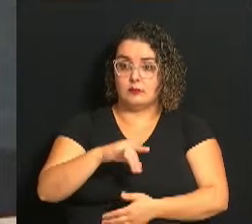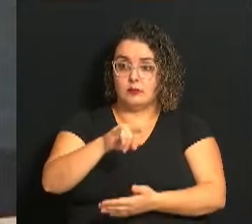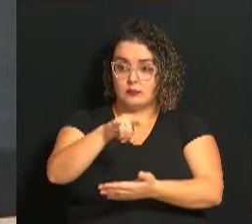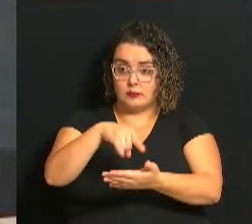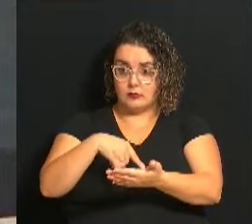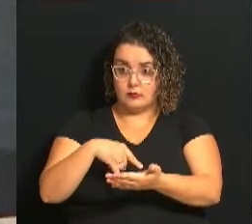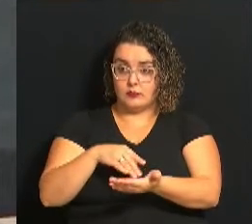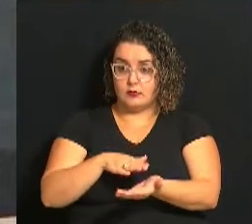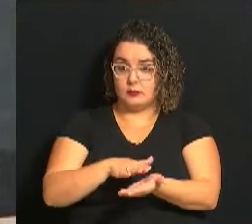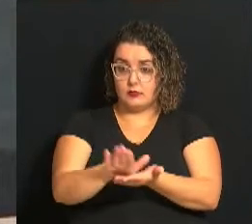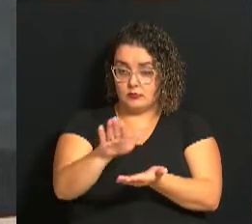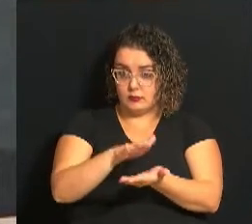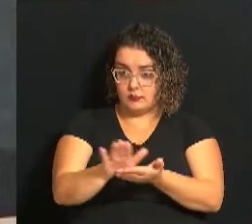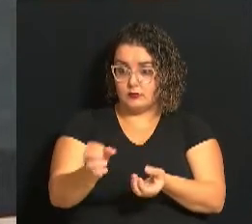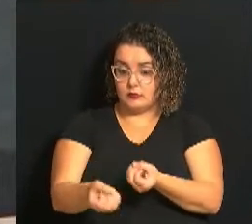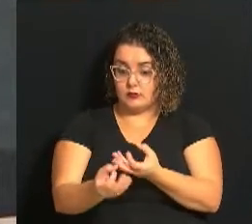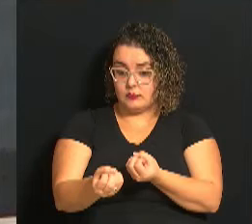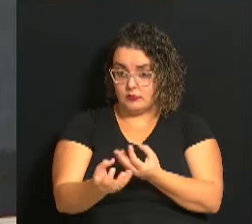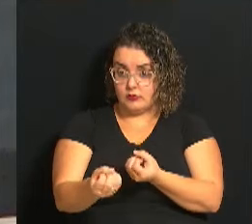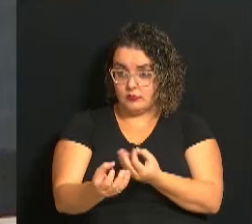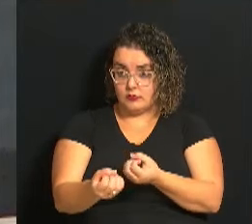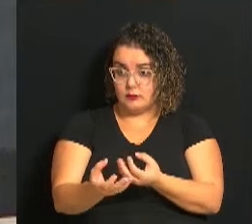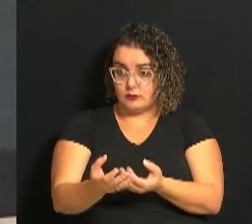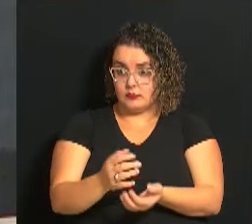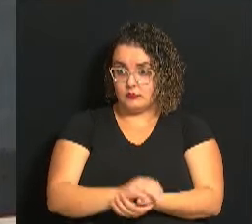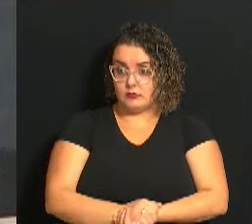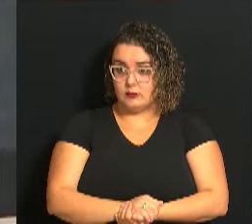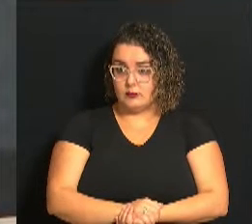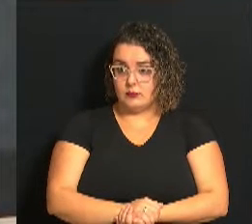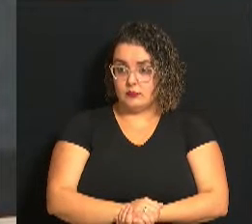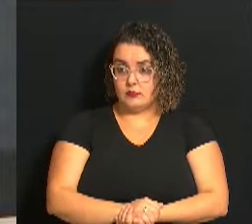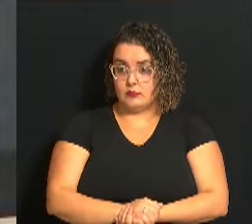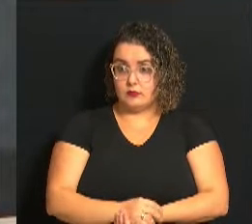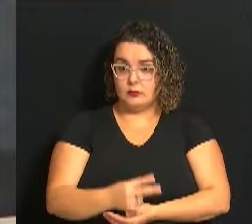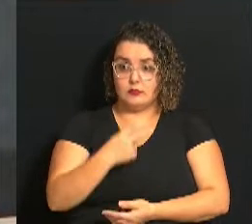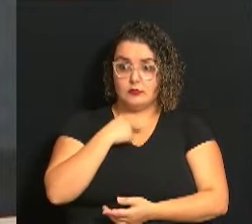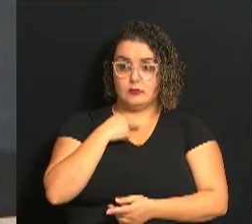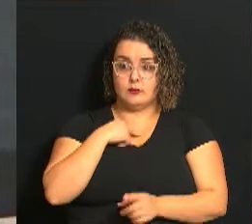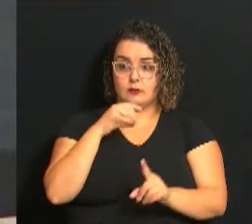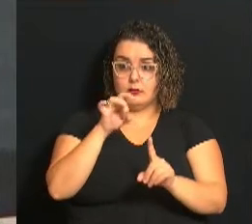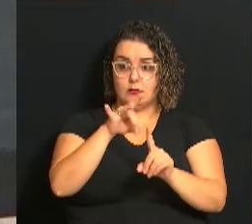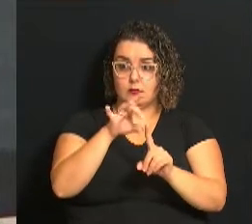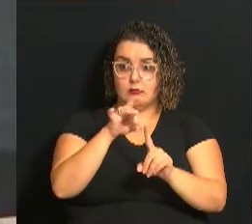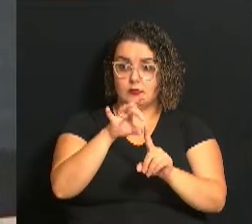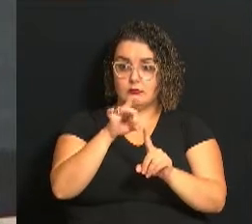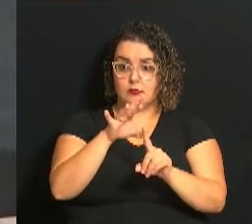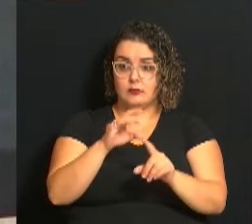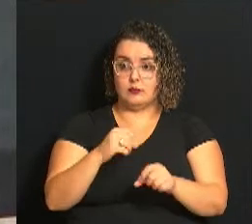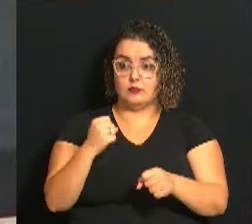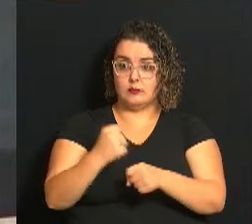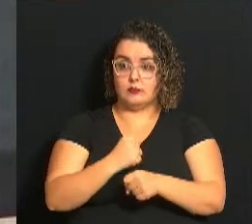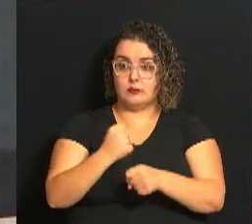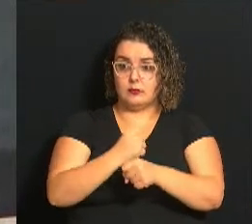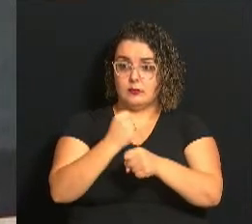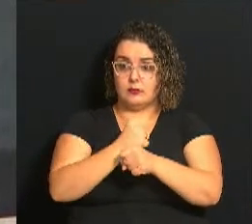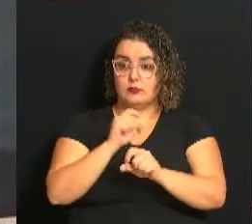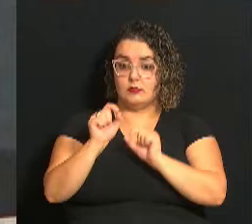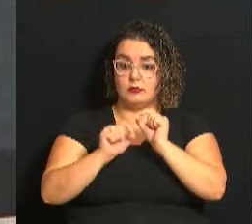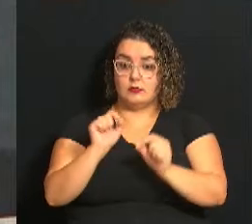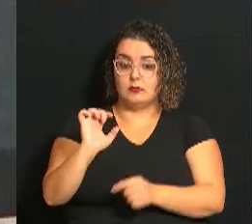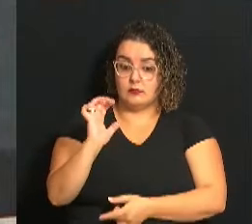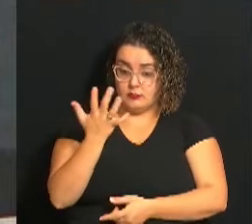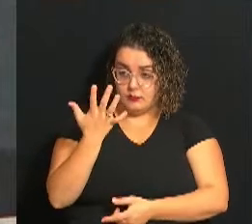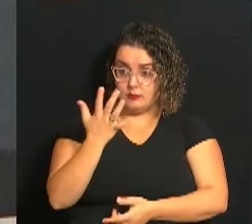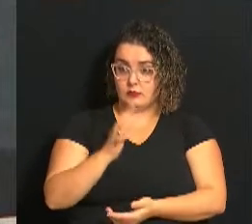com isso, que não pode se colocar vidro transparente na construção. Então, o que está acontecendo?